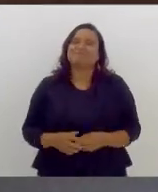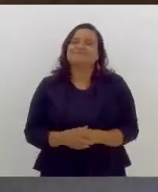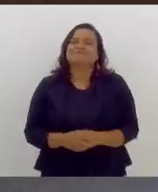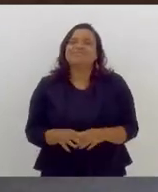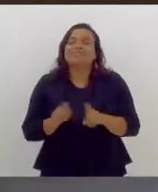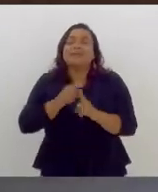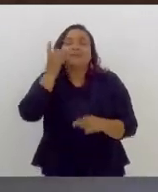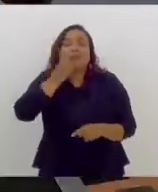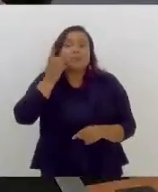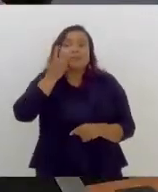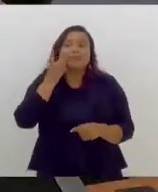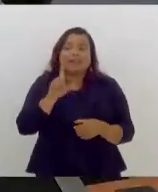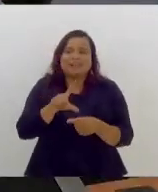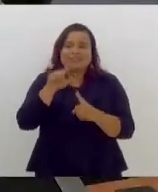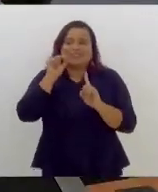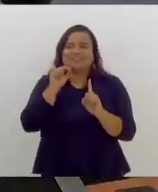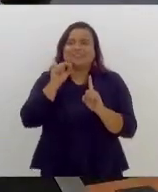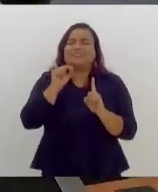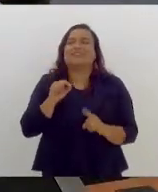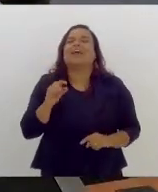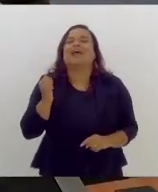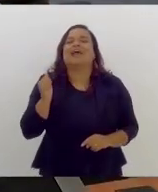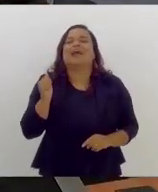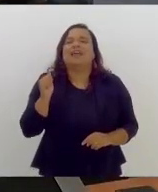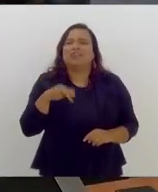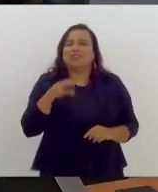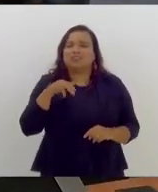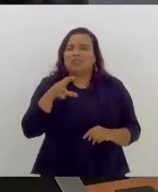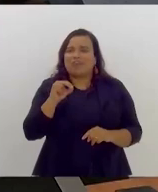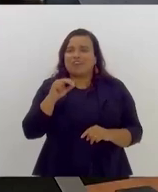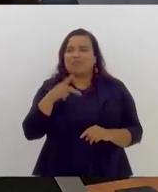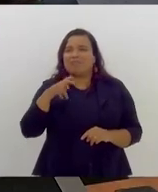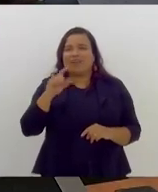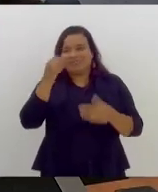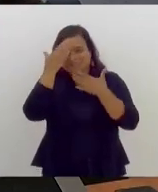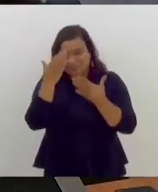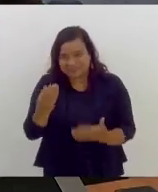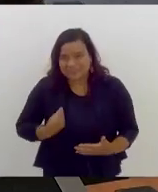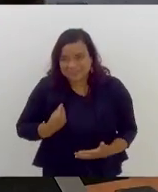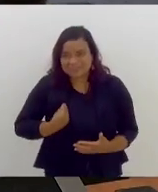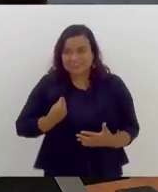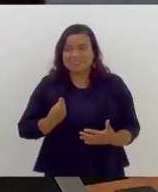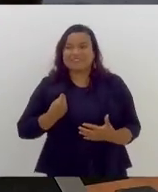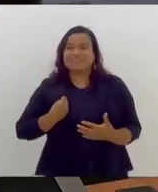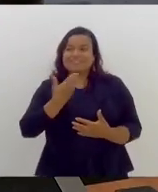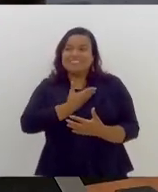Querido deputado eleito, Otônio de Paula, obrigado, meu irmão.